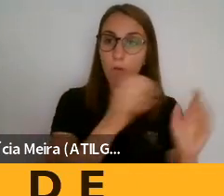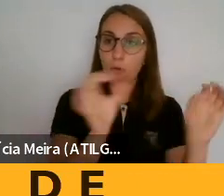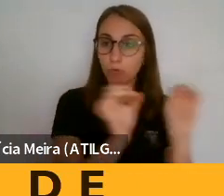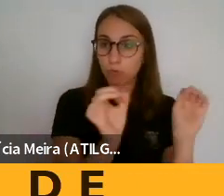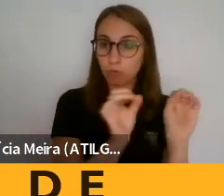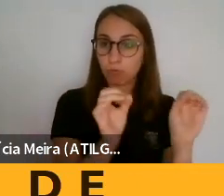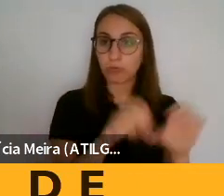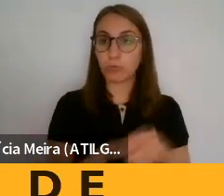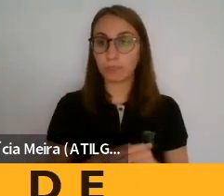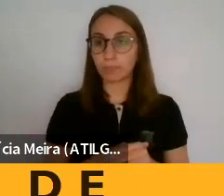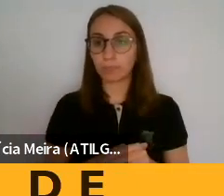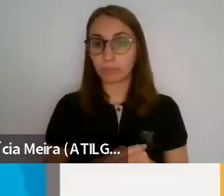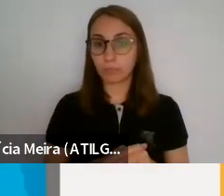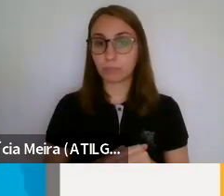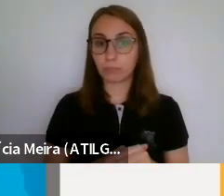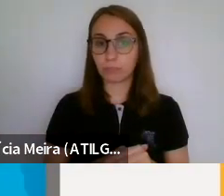edição.